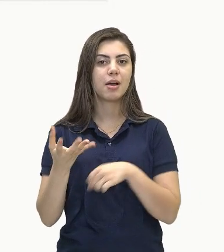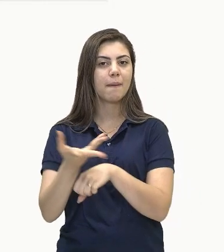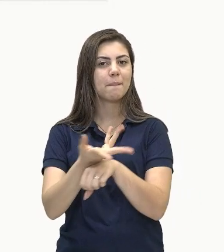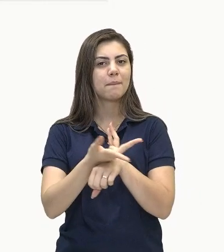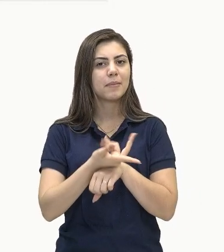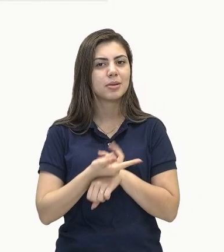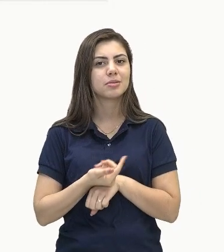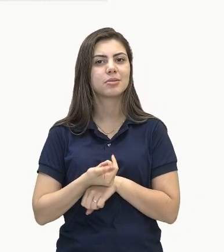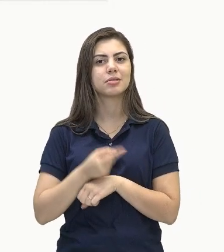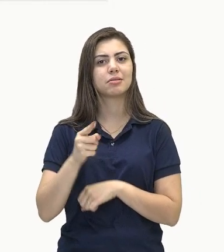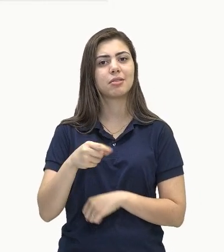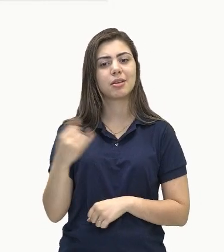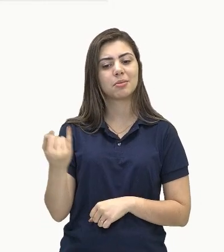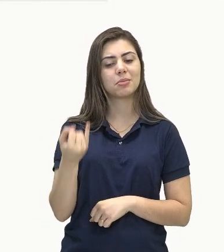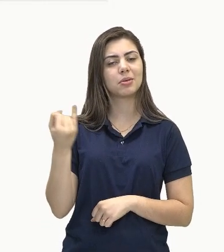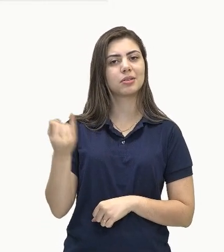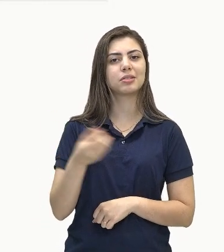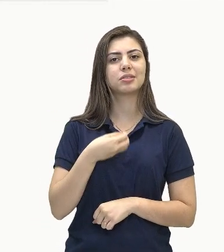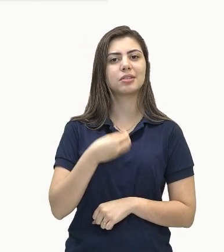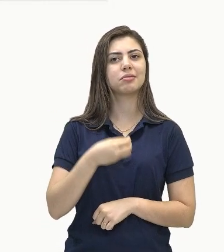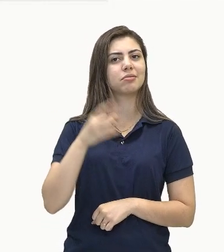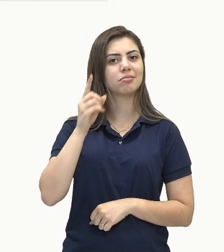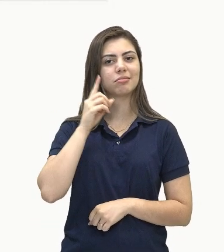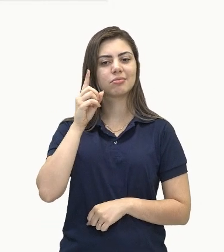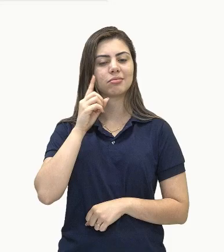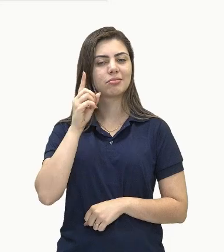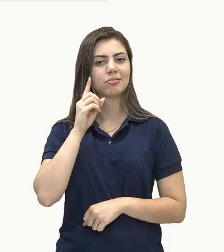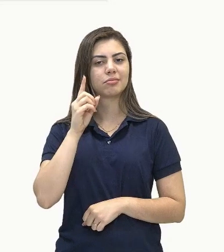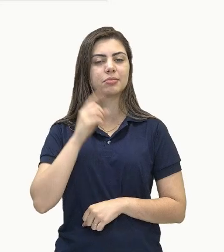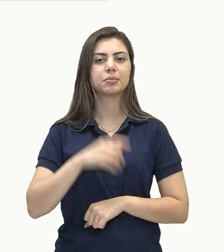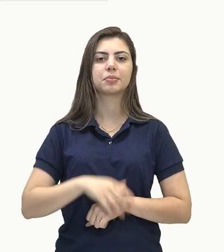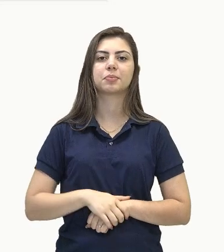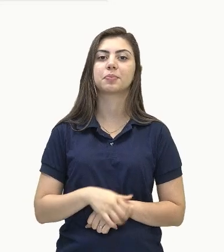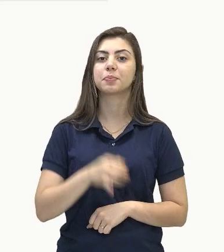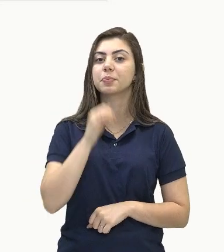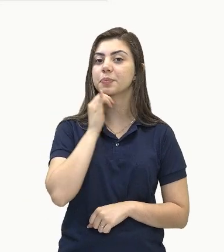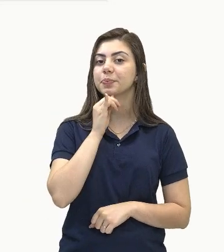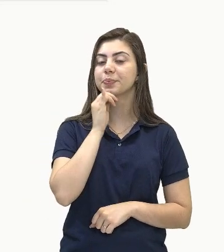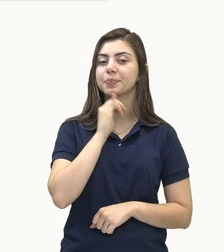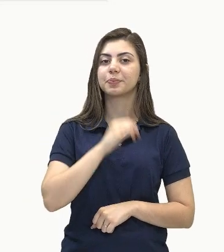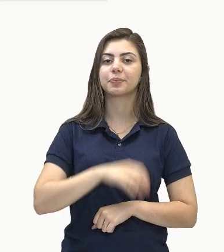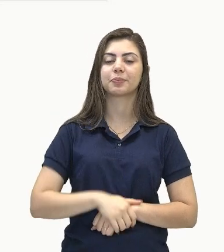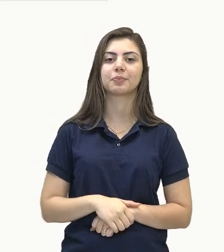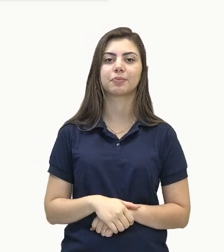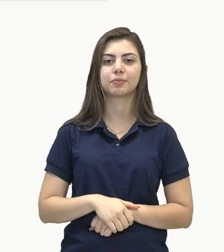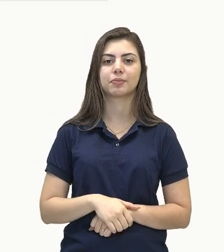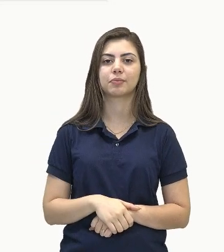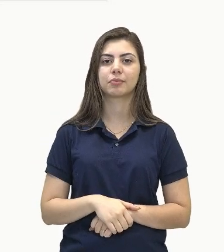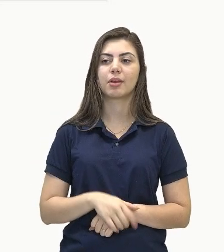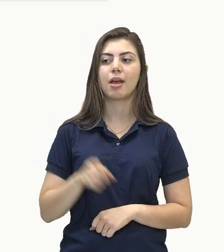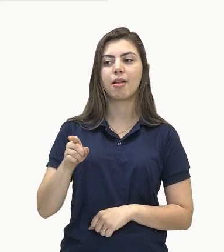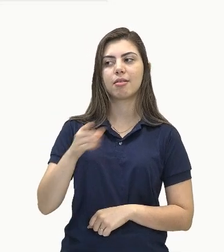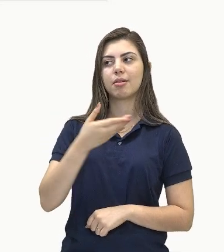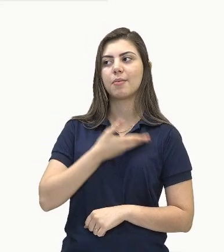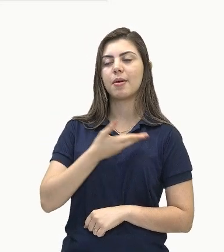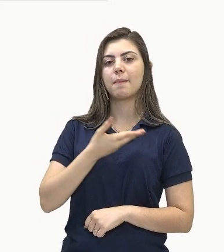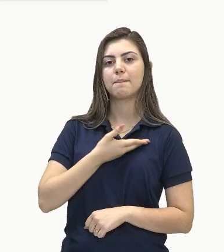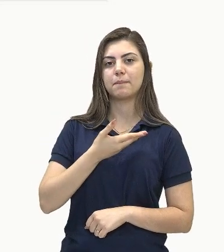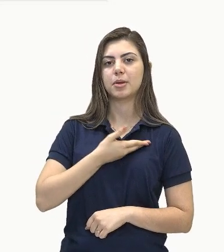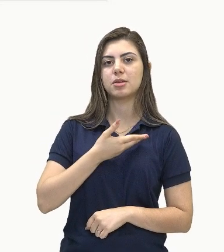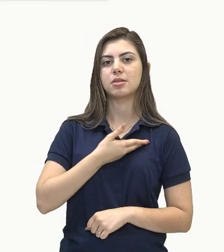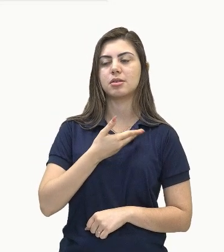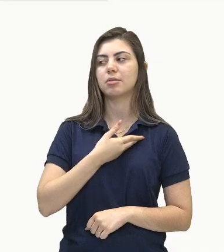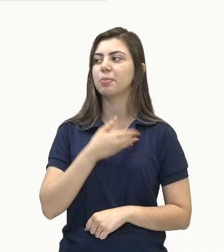nosso cotidiano, do nosso dia a dia. Quando nós tentamos, por exemplo, convencer um amigo a ver